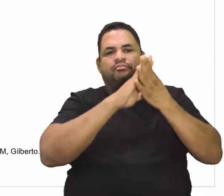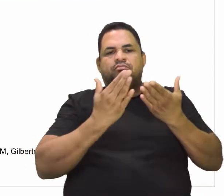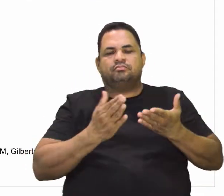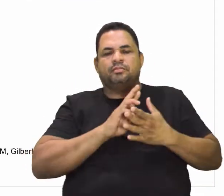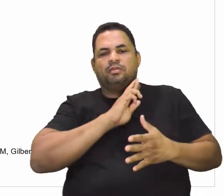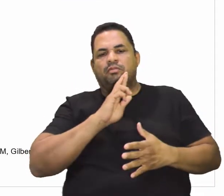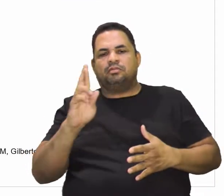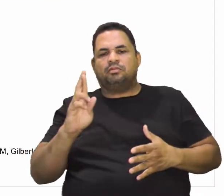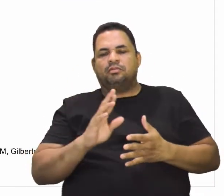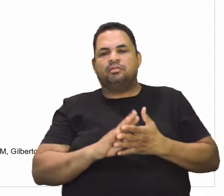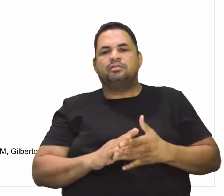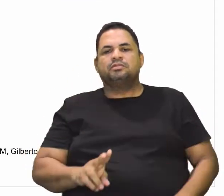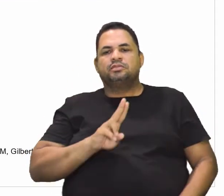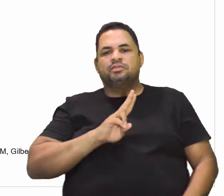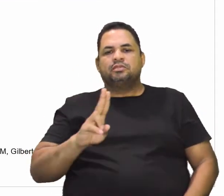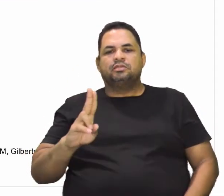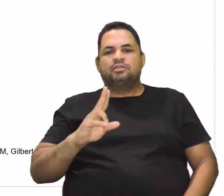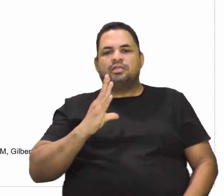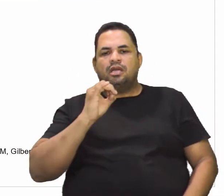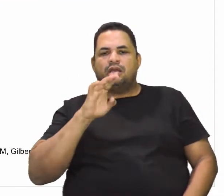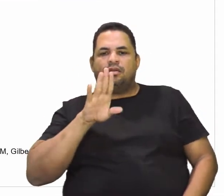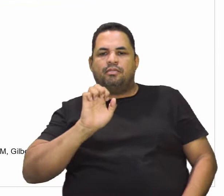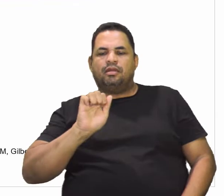religioso chamado Caaba,